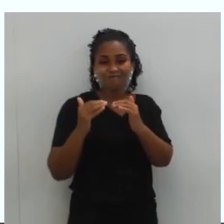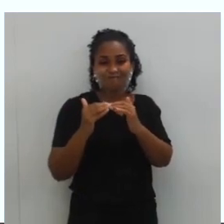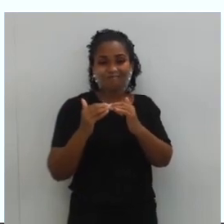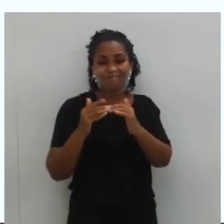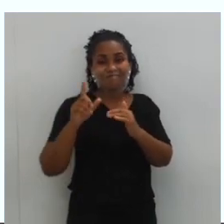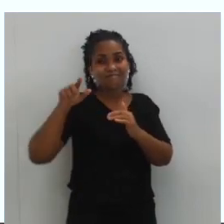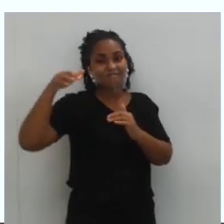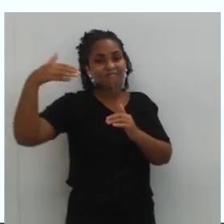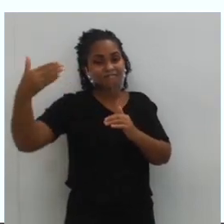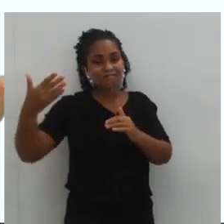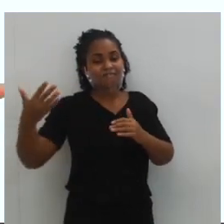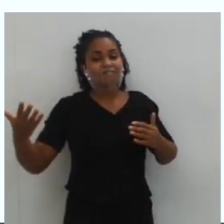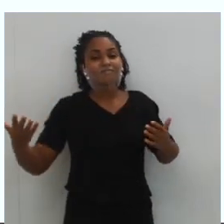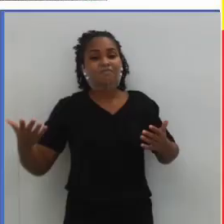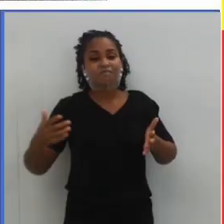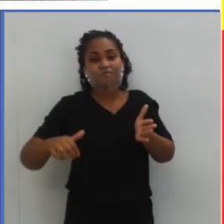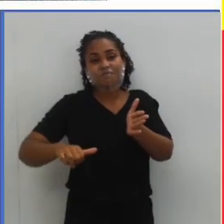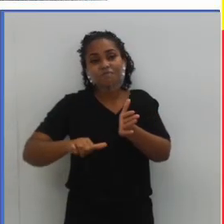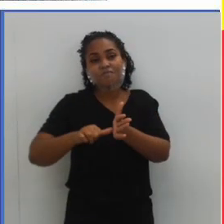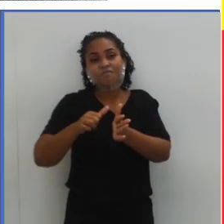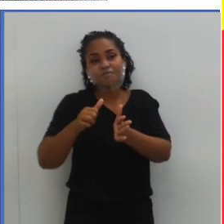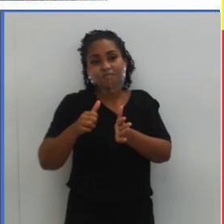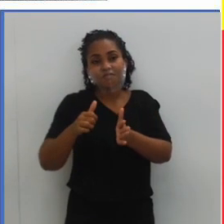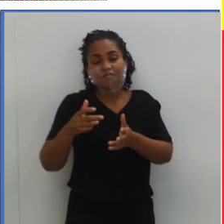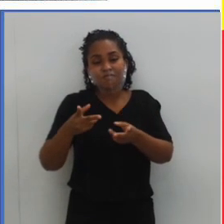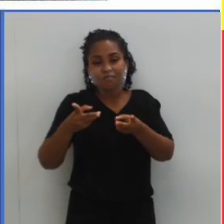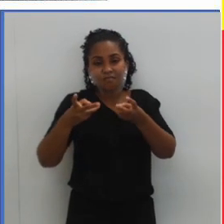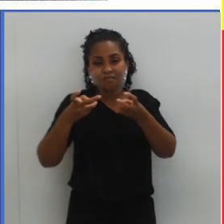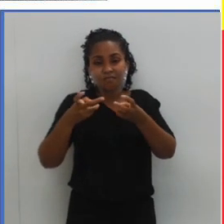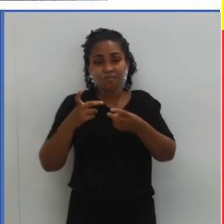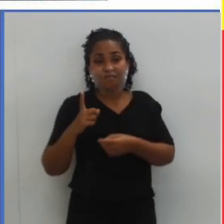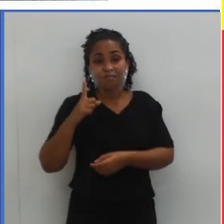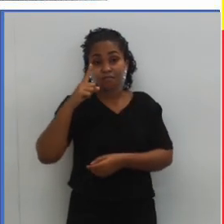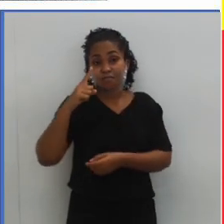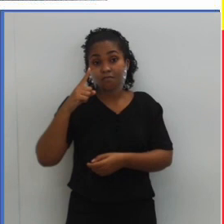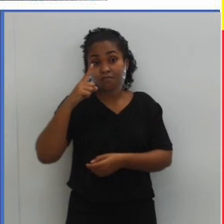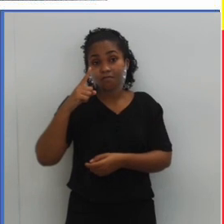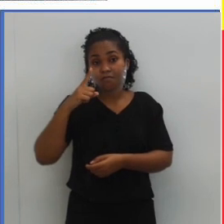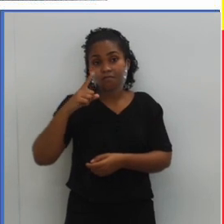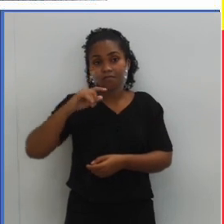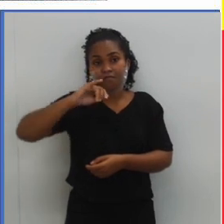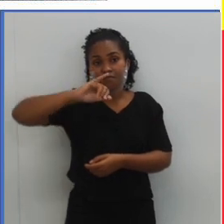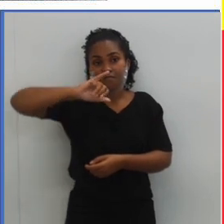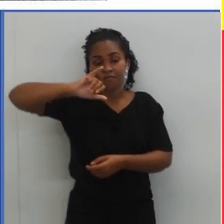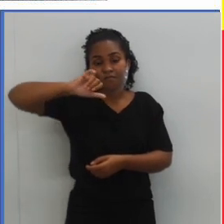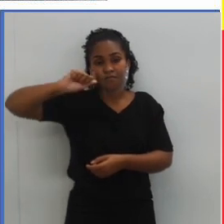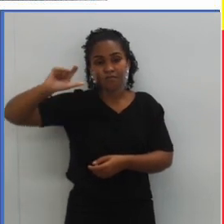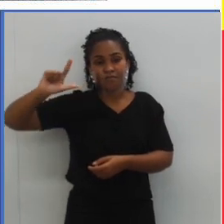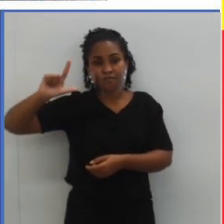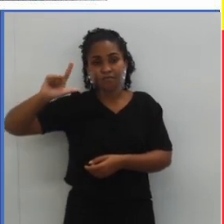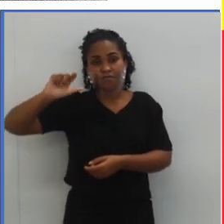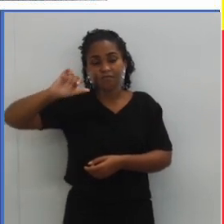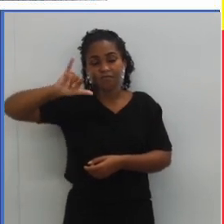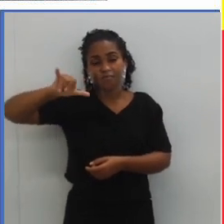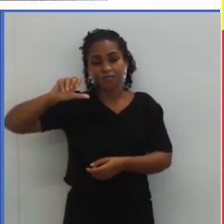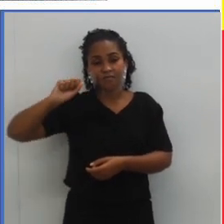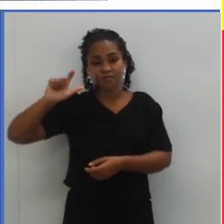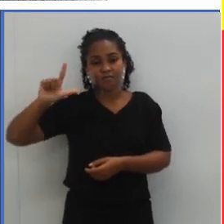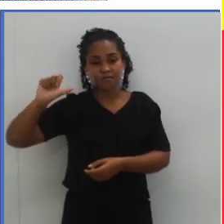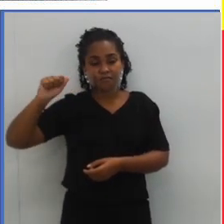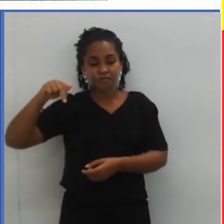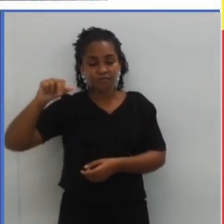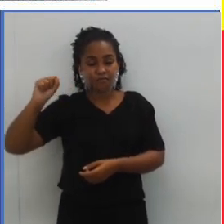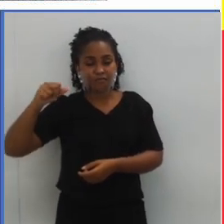fora. Aí, a imagem que vocês veem aí, o primeiro filme sonoro, que é The Jazz Singer, né, de 1907, né,